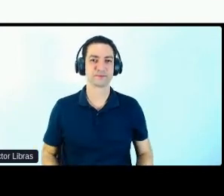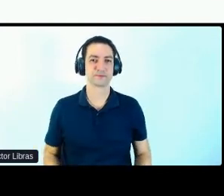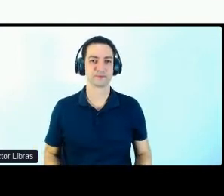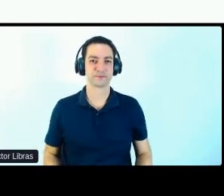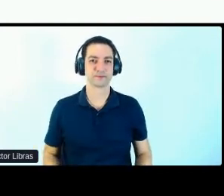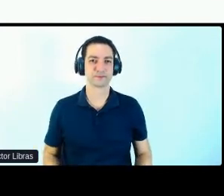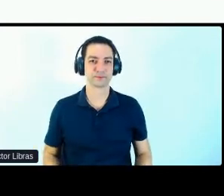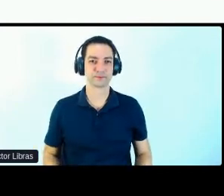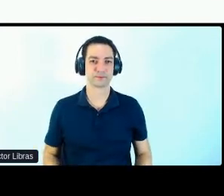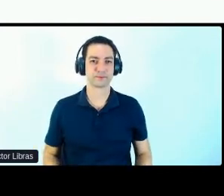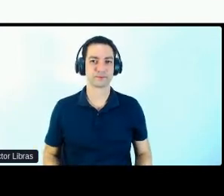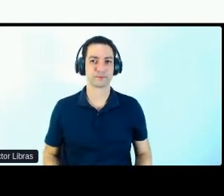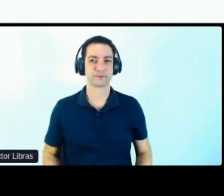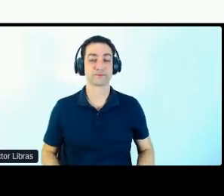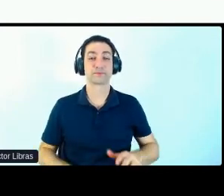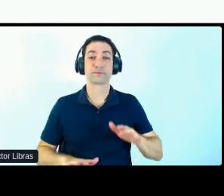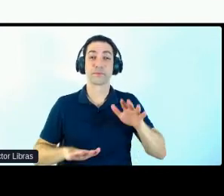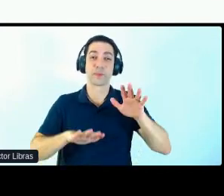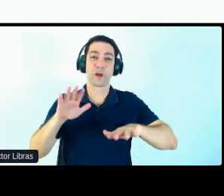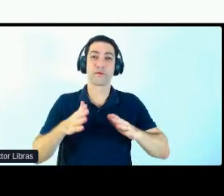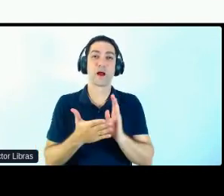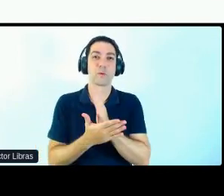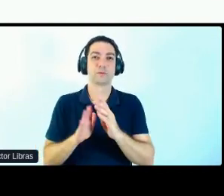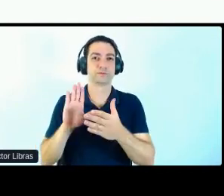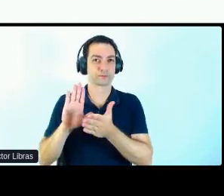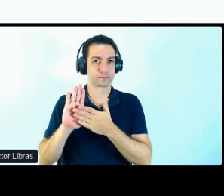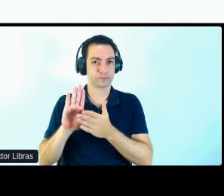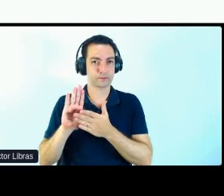algumas propostas, vamos dizer,